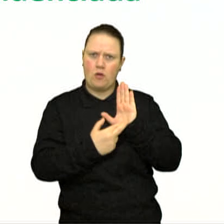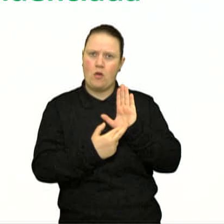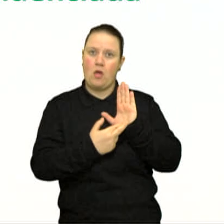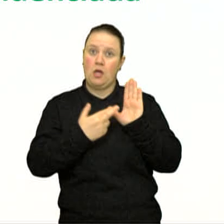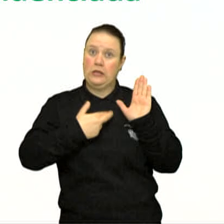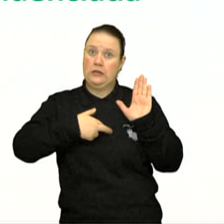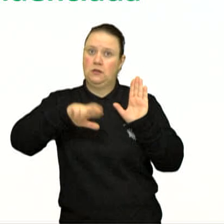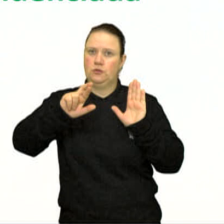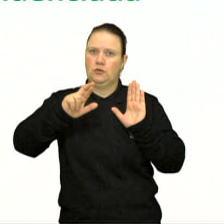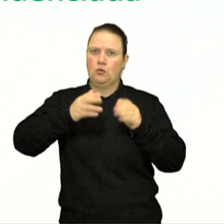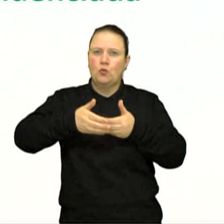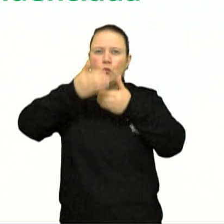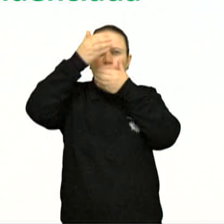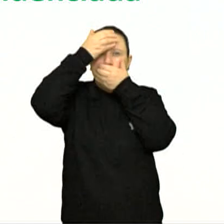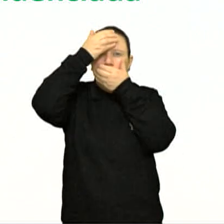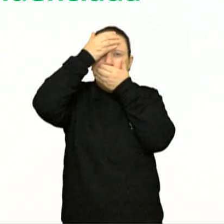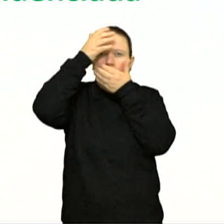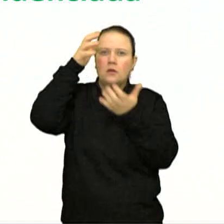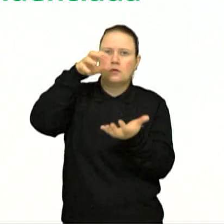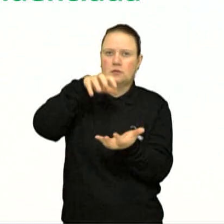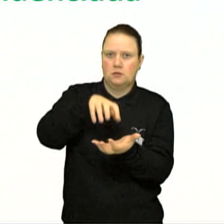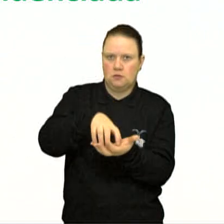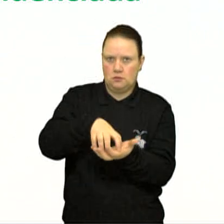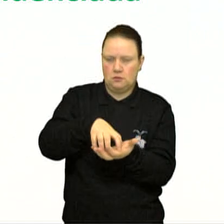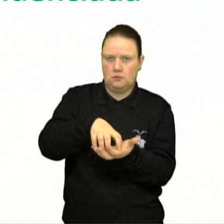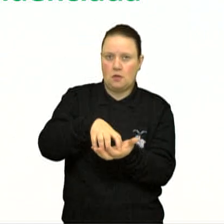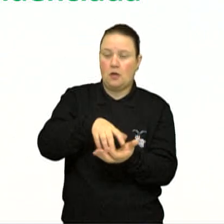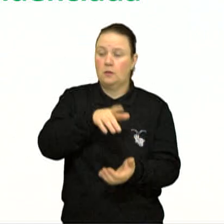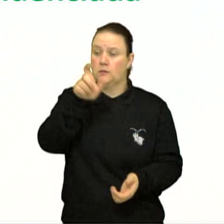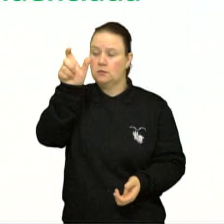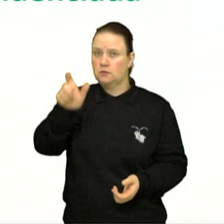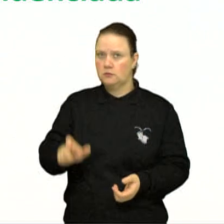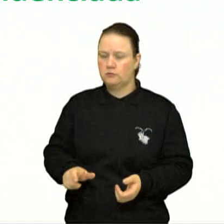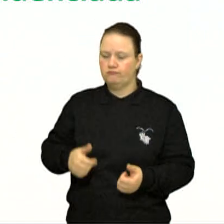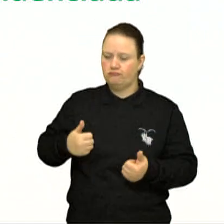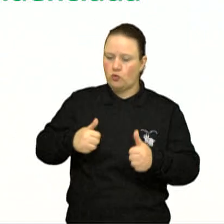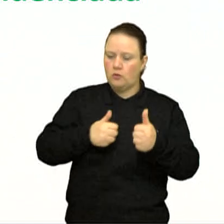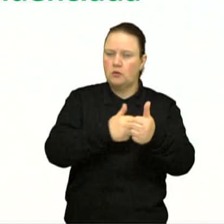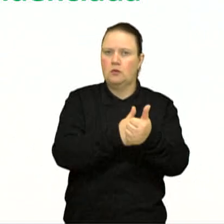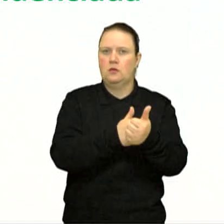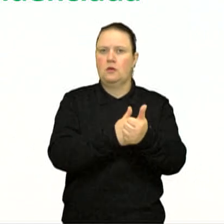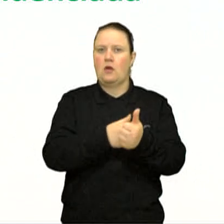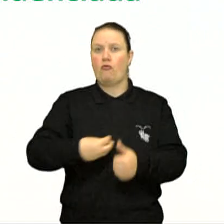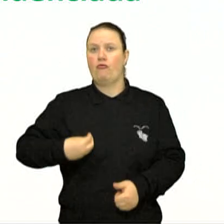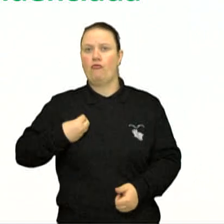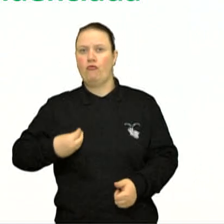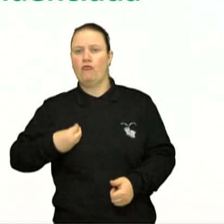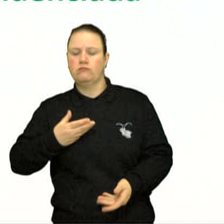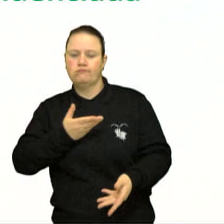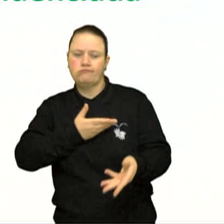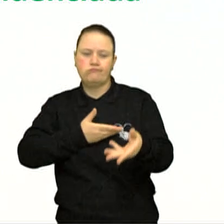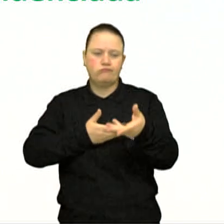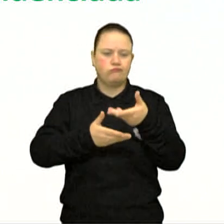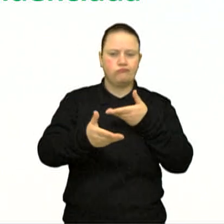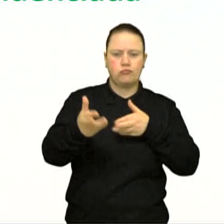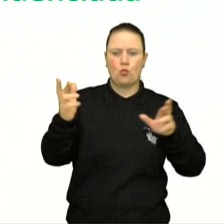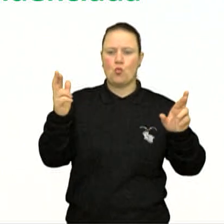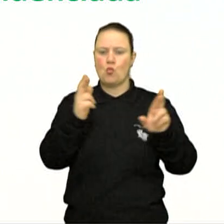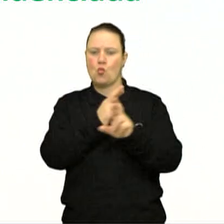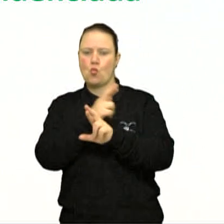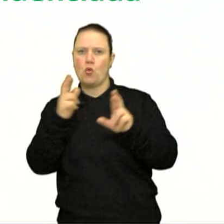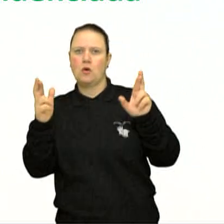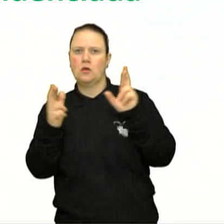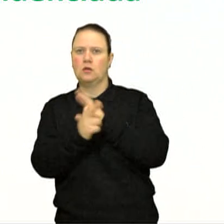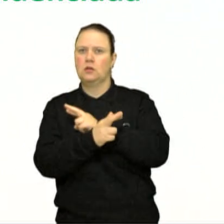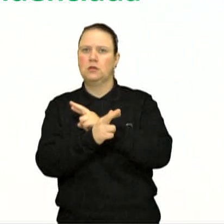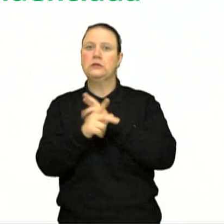religiosas, né, do Islã. Então o muçulmano, boa parte da sua convivência, das suas relações, ela é norteada pela